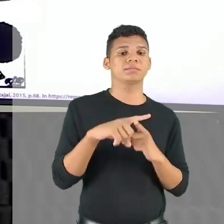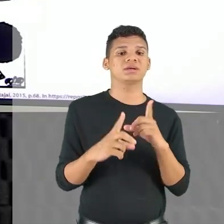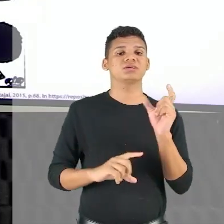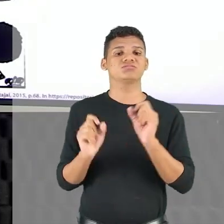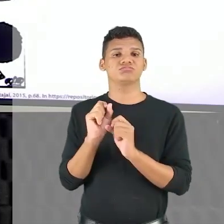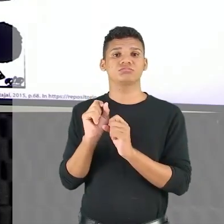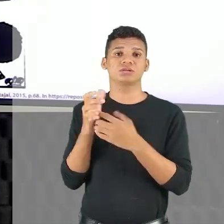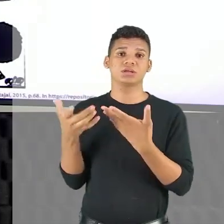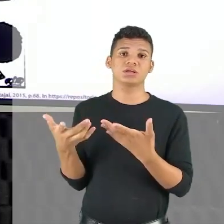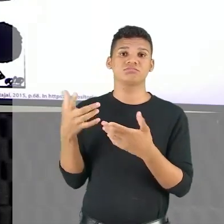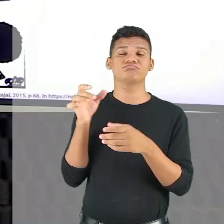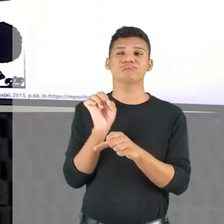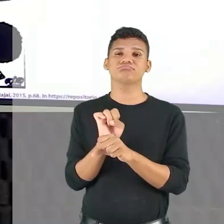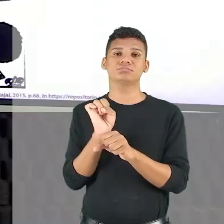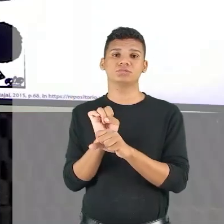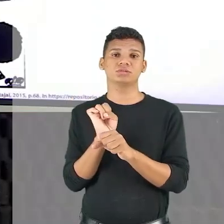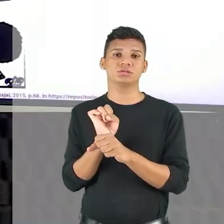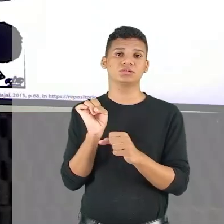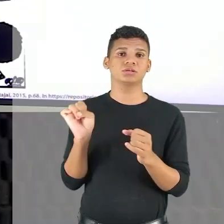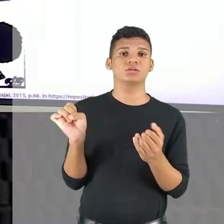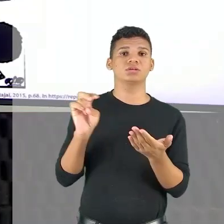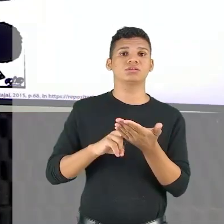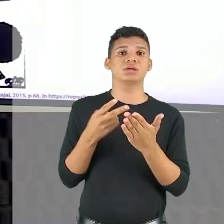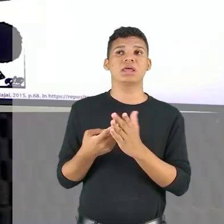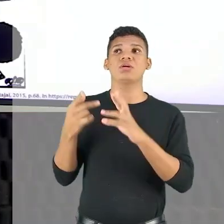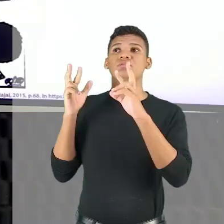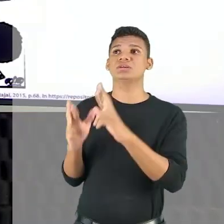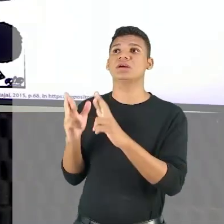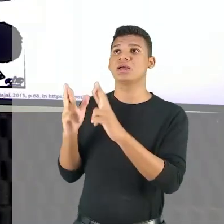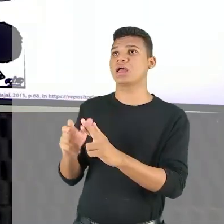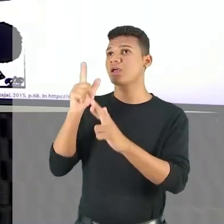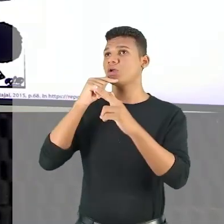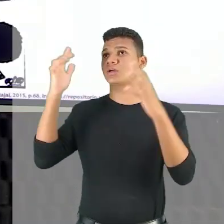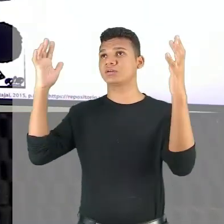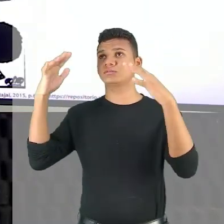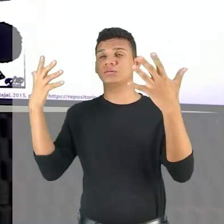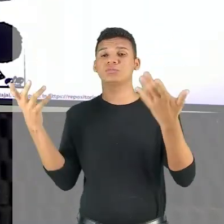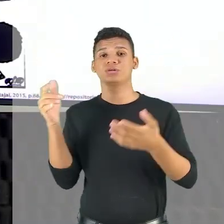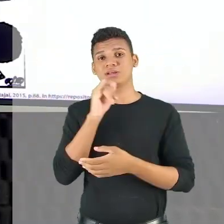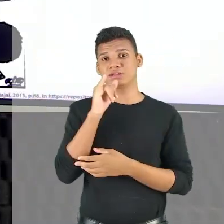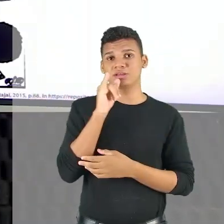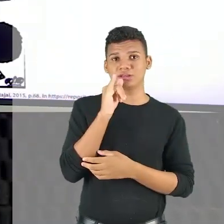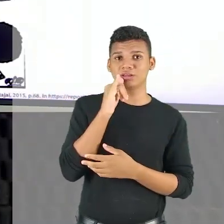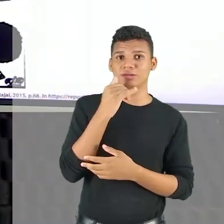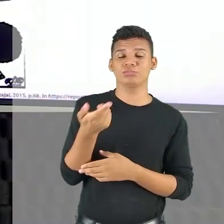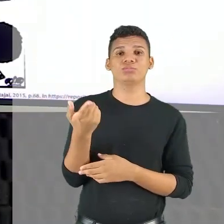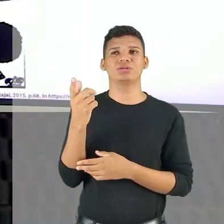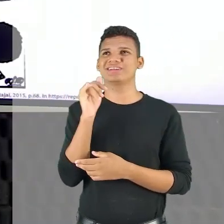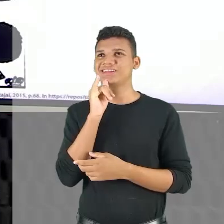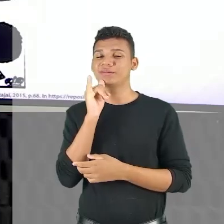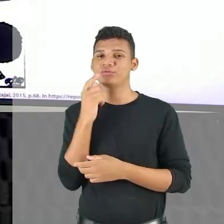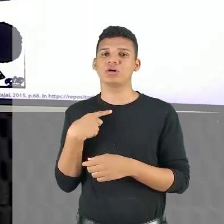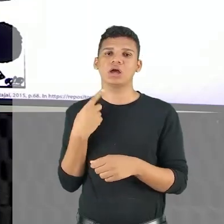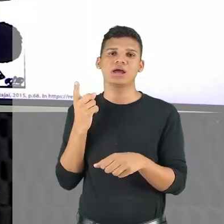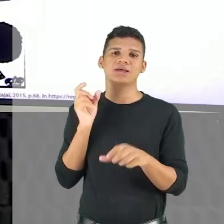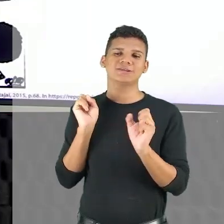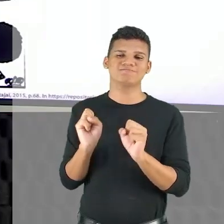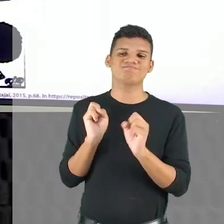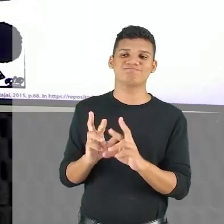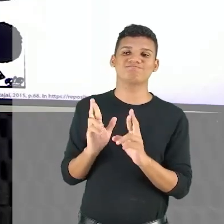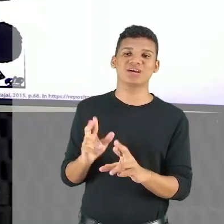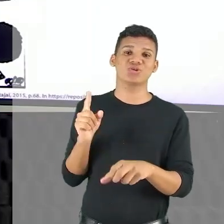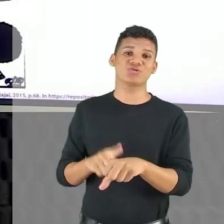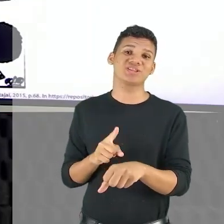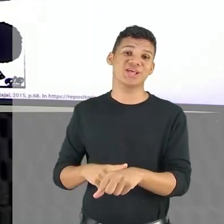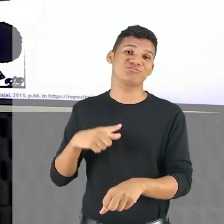que. Ojalá llueva, tomara que chova. Ojalá tenga tiempo, tomara que eu tenha tempo, tá?